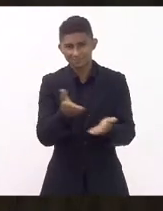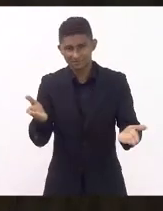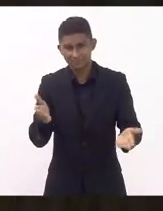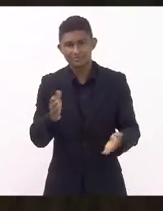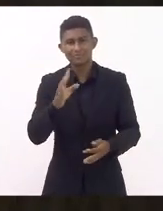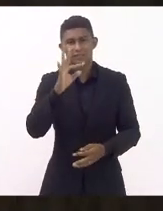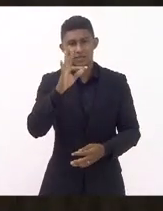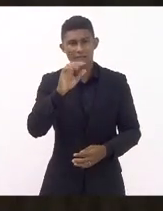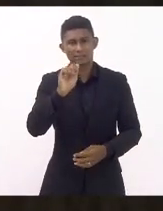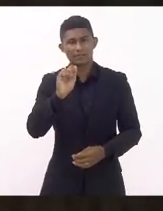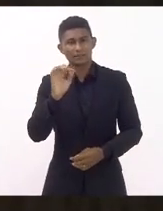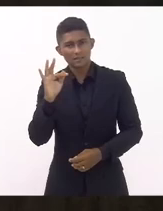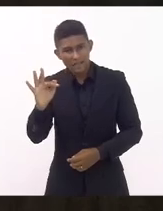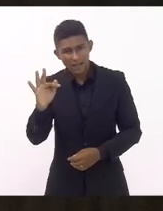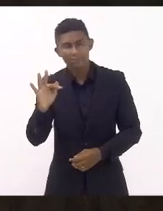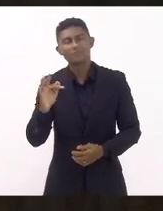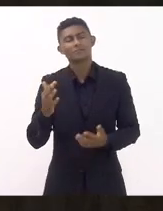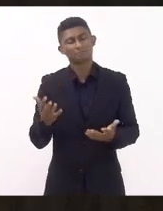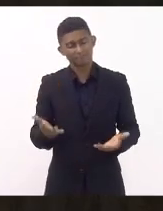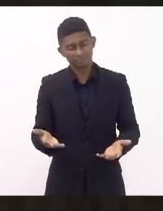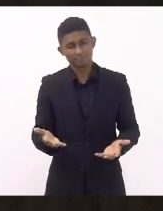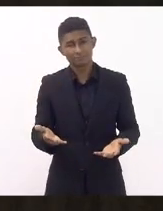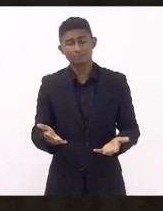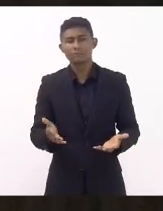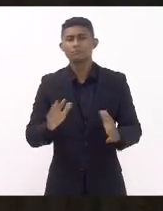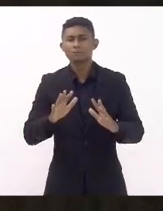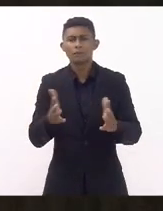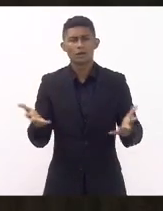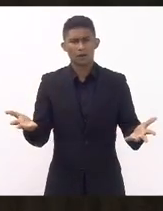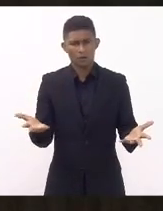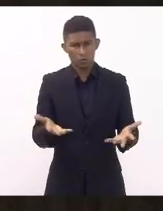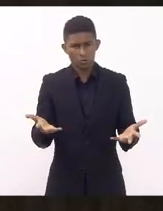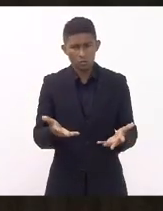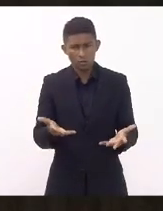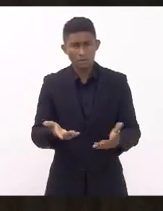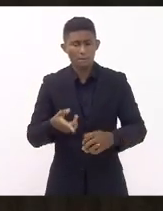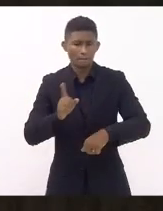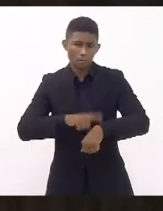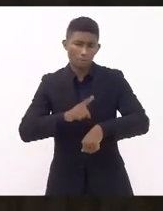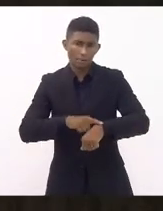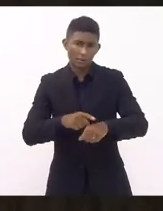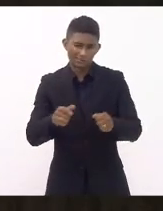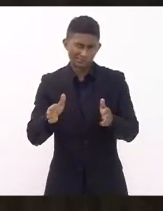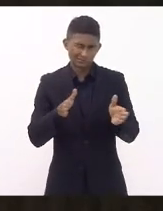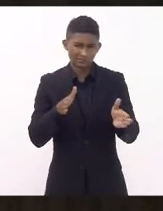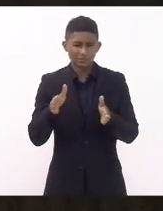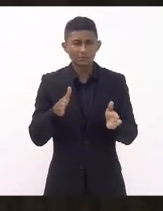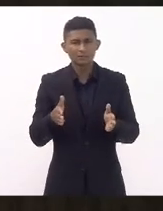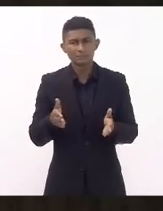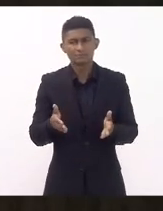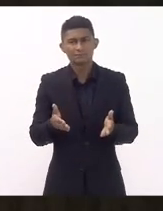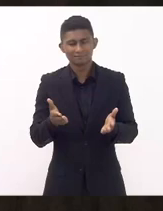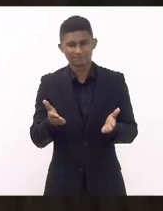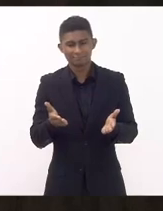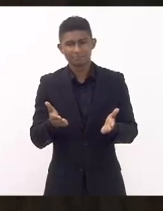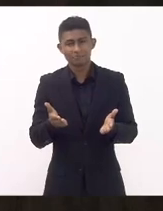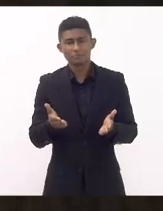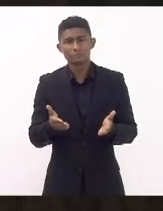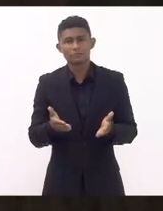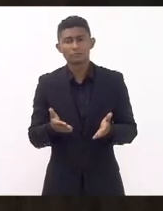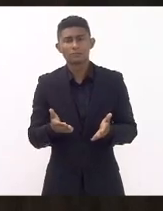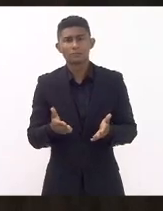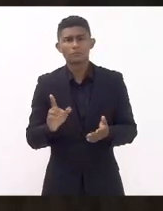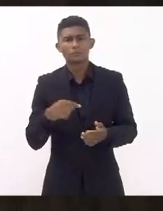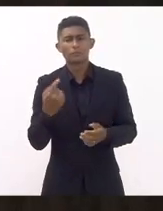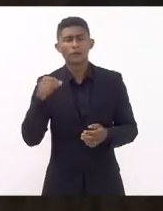fazendo um grande TAF. Mas, nesse momento, o delegado Carlos Augusto, nosso deputado presidente da Comissão de Segurança, o que nós